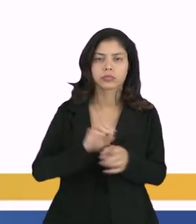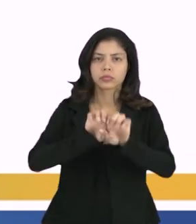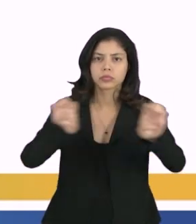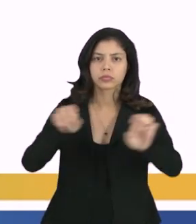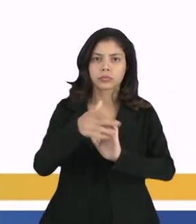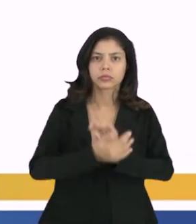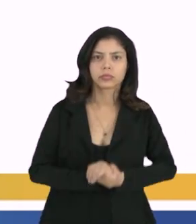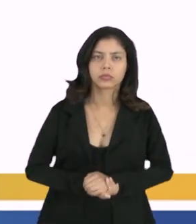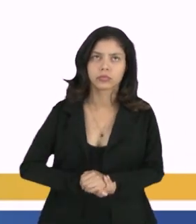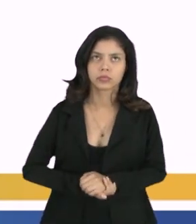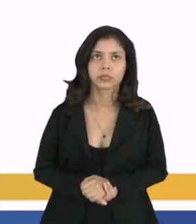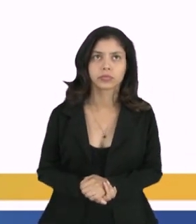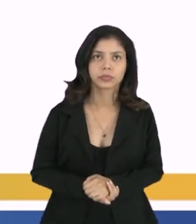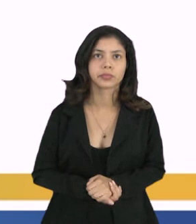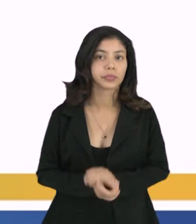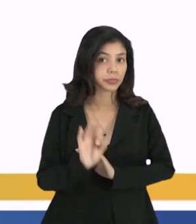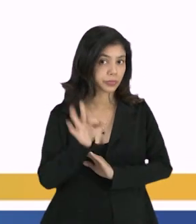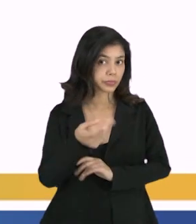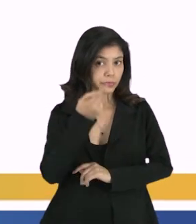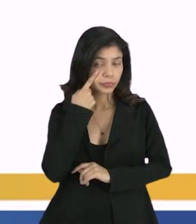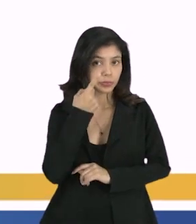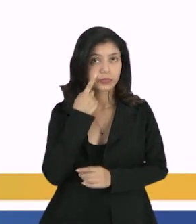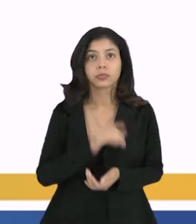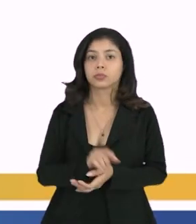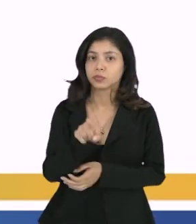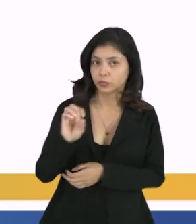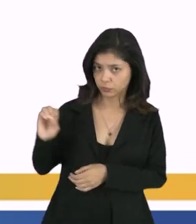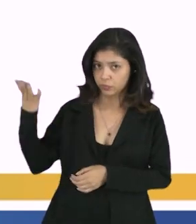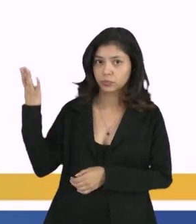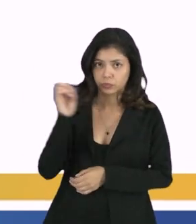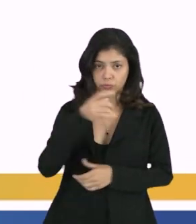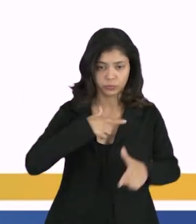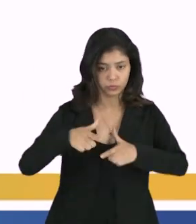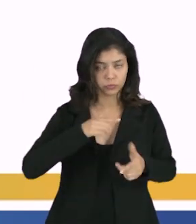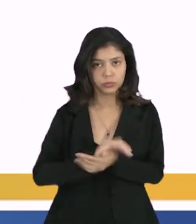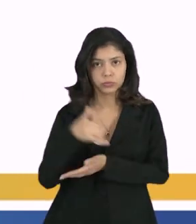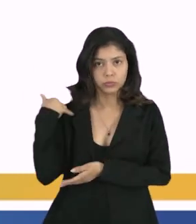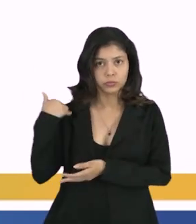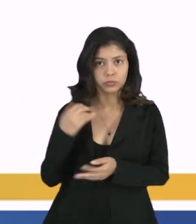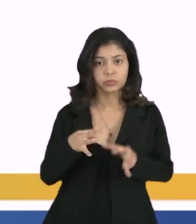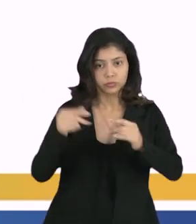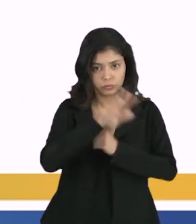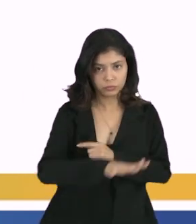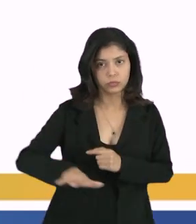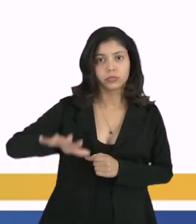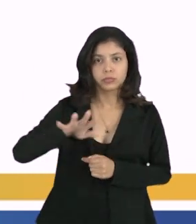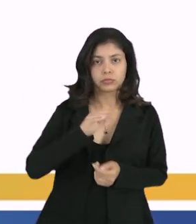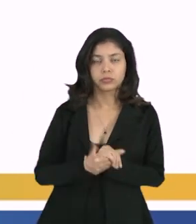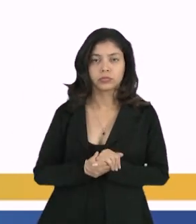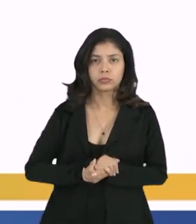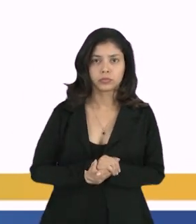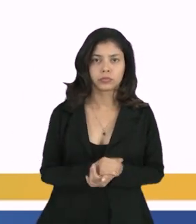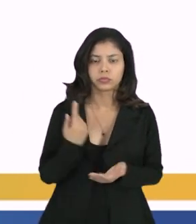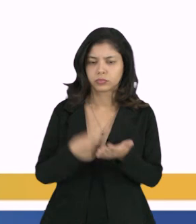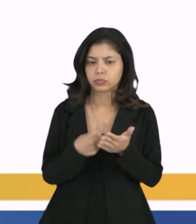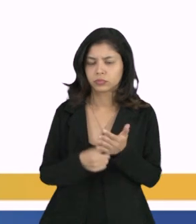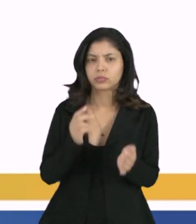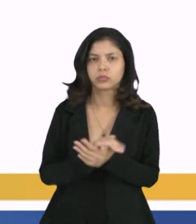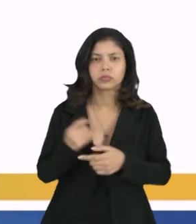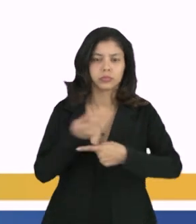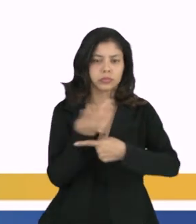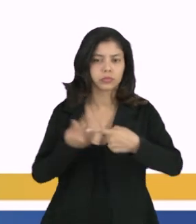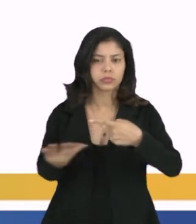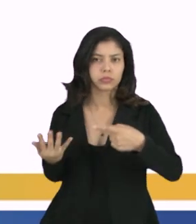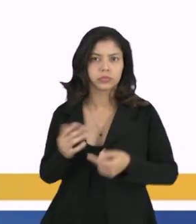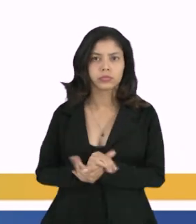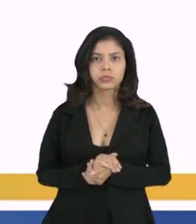dessa equação linear. Certinho? Observe que nesse caso aí, se você trabalha com idades inteiras, certo? Sem considerar idades